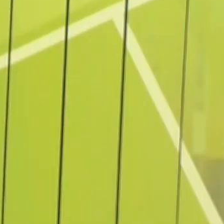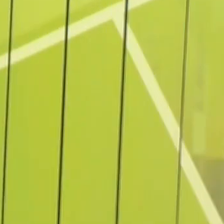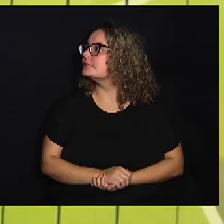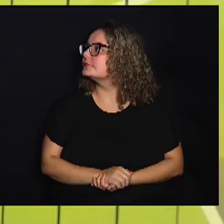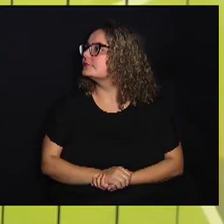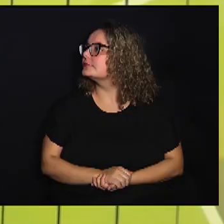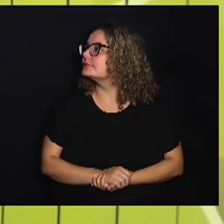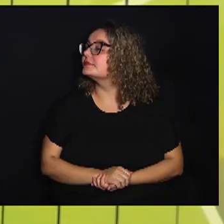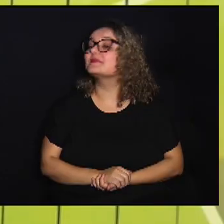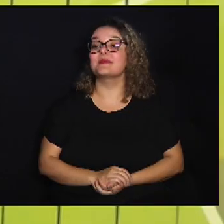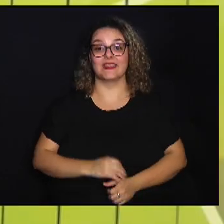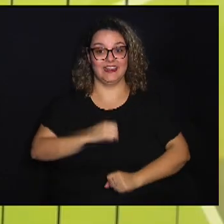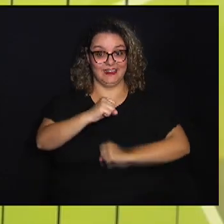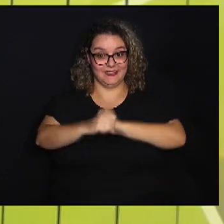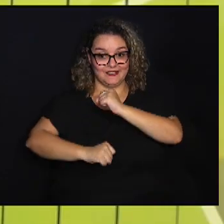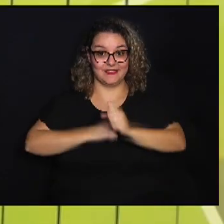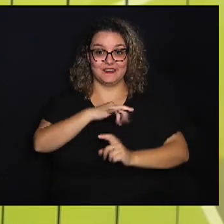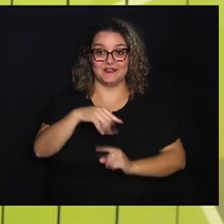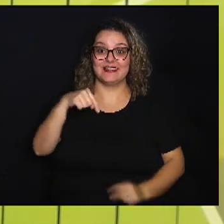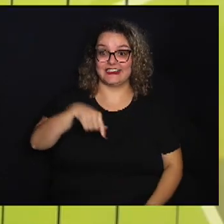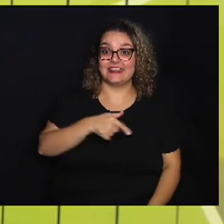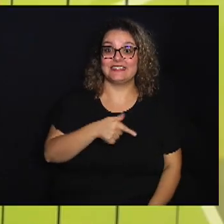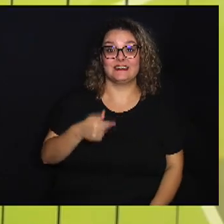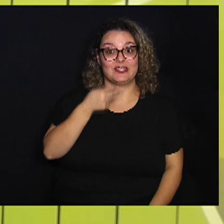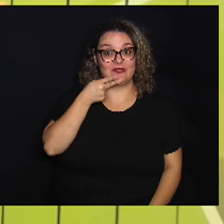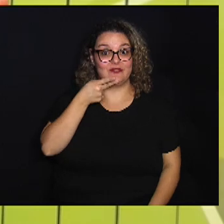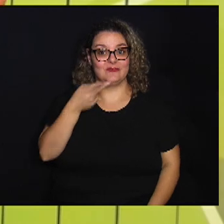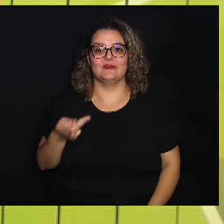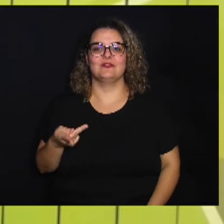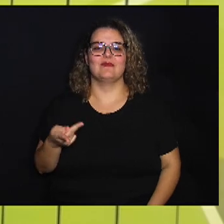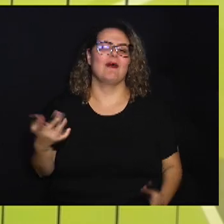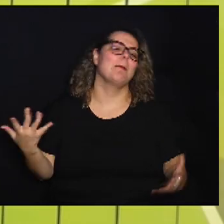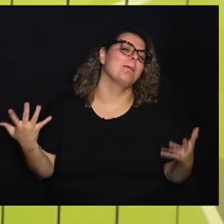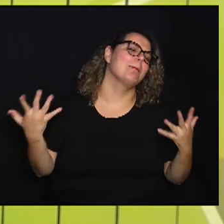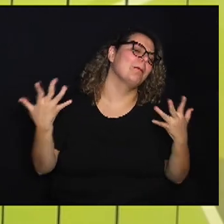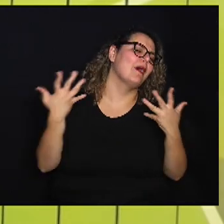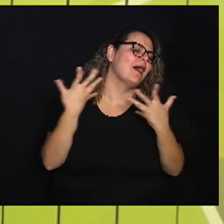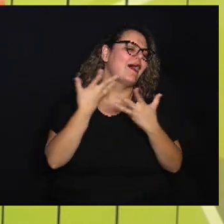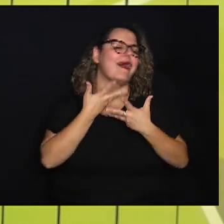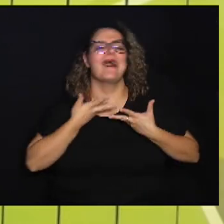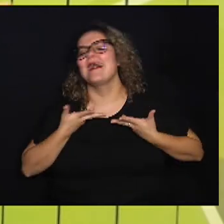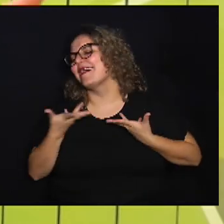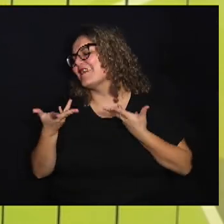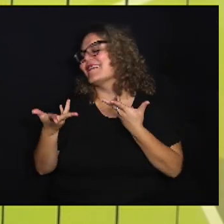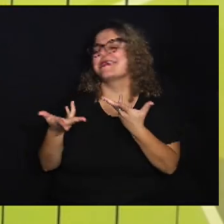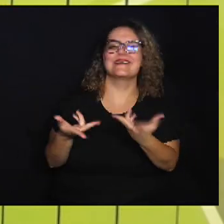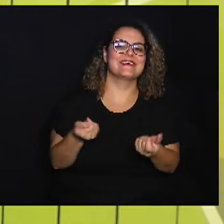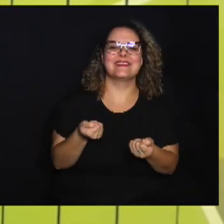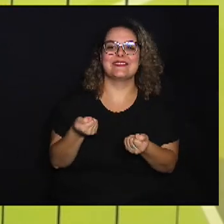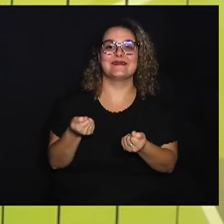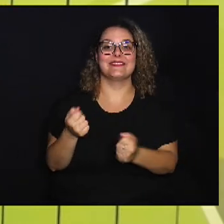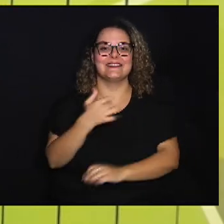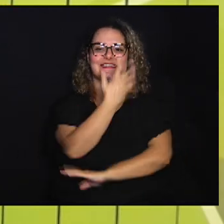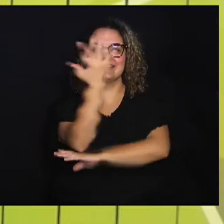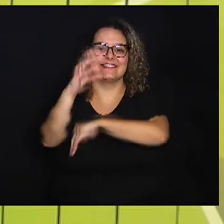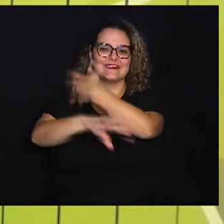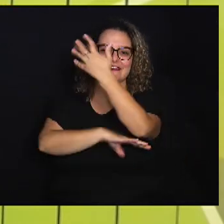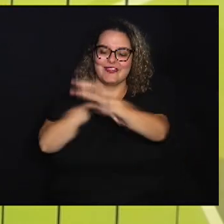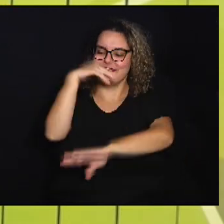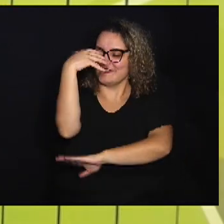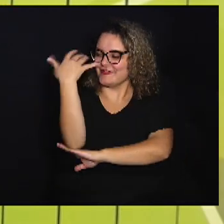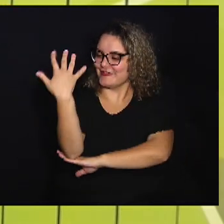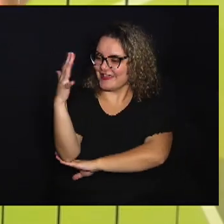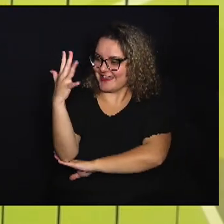E no Giro Ambiental desta semana, a gente vai falar sobre um espetáculo da natureza, que é a floração dos ipês, que todo